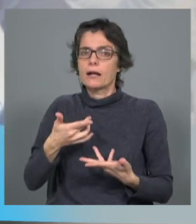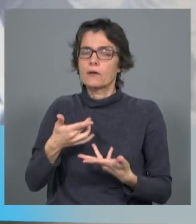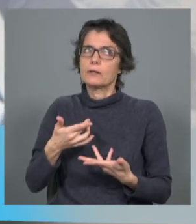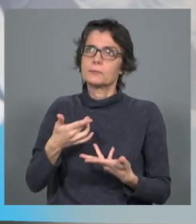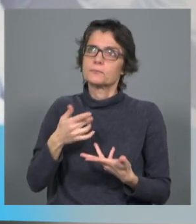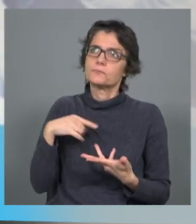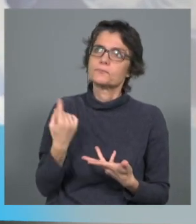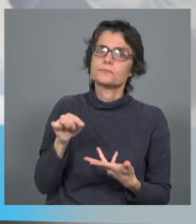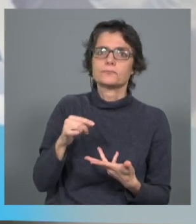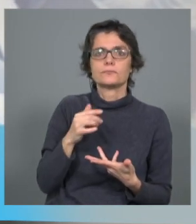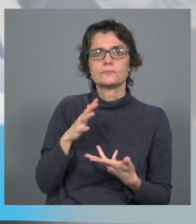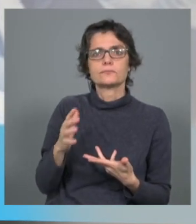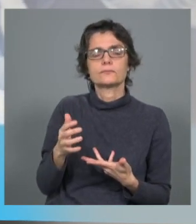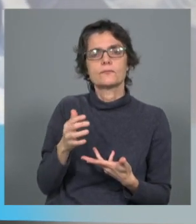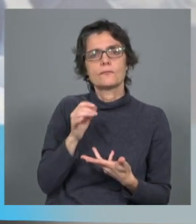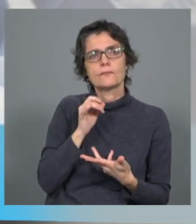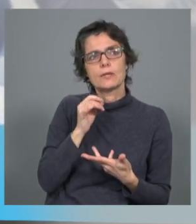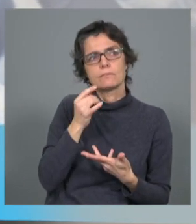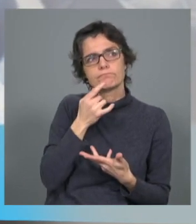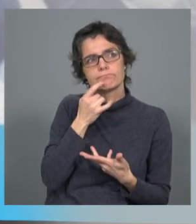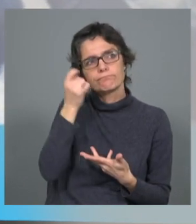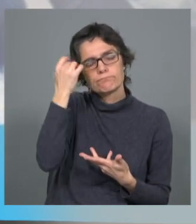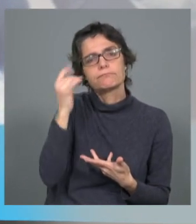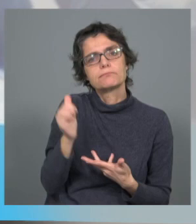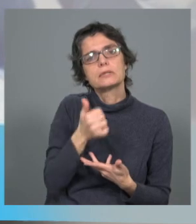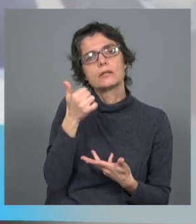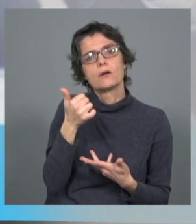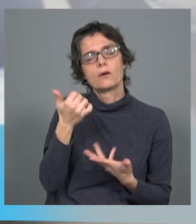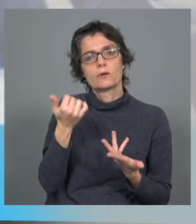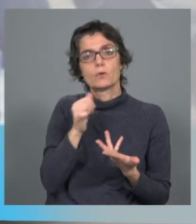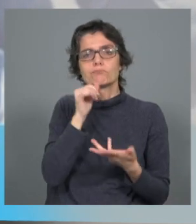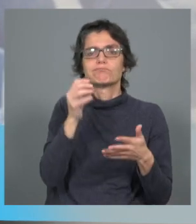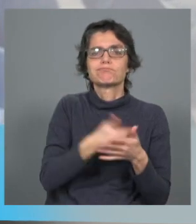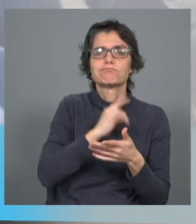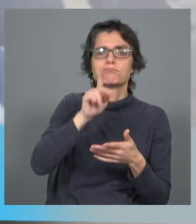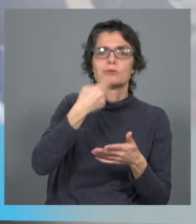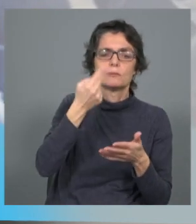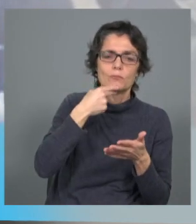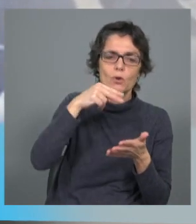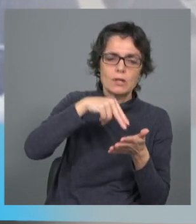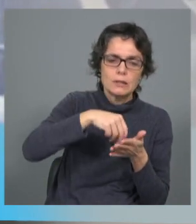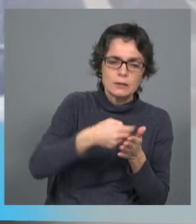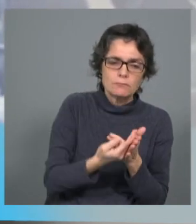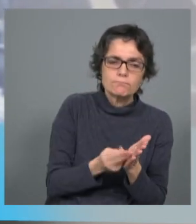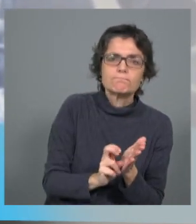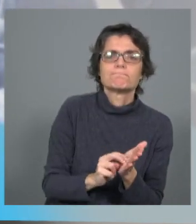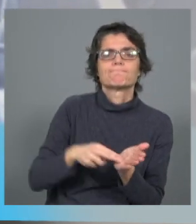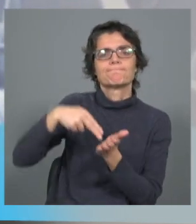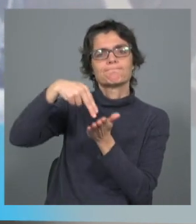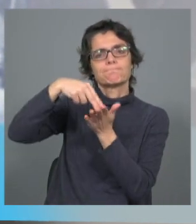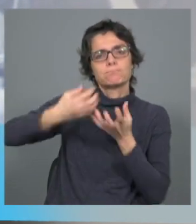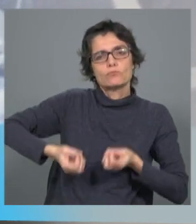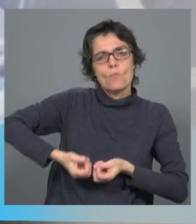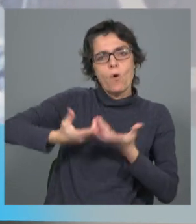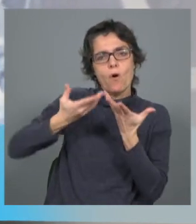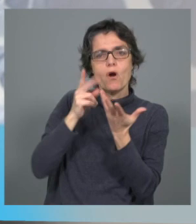melhor isso, não sabemos tudo, a plenitude do que é isso de ressuscitar, continua a ressurreição a ultrapassar-nos no sentido de